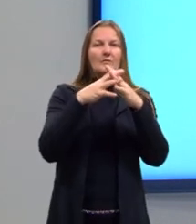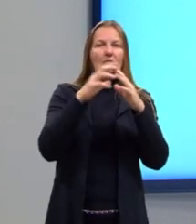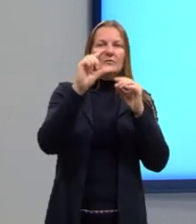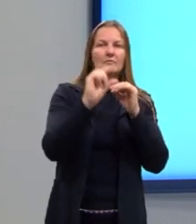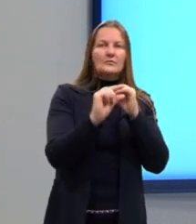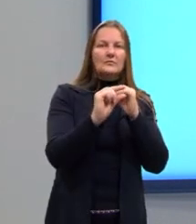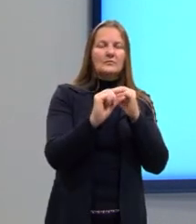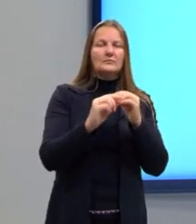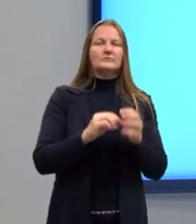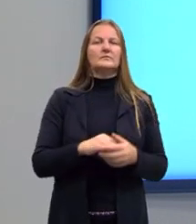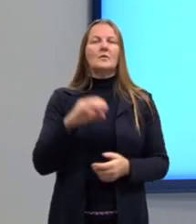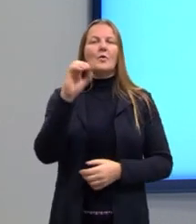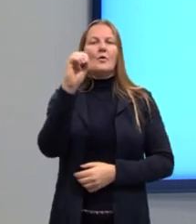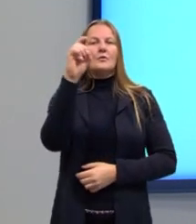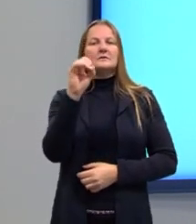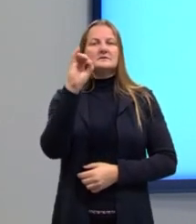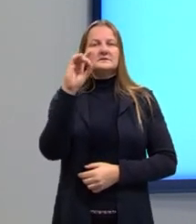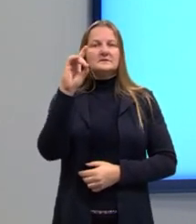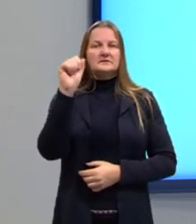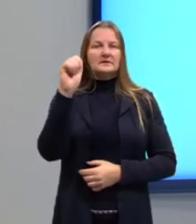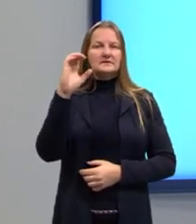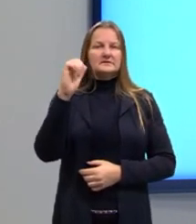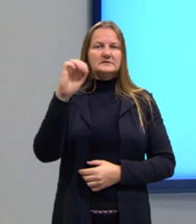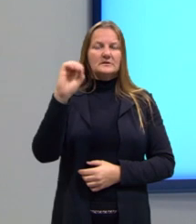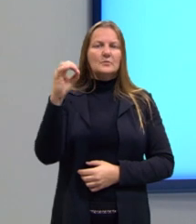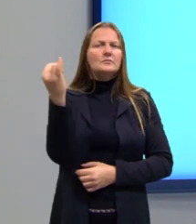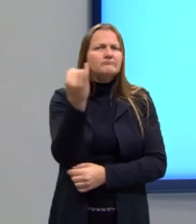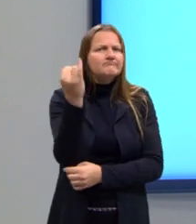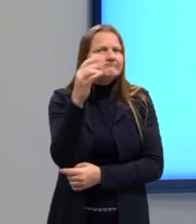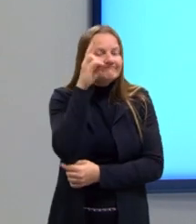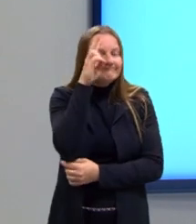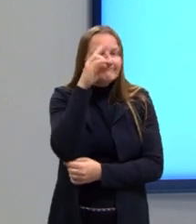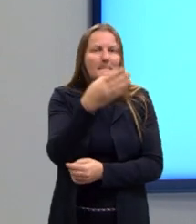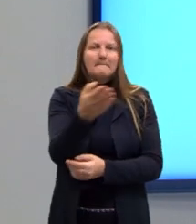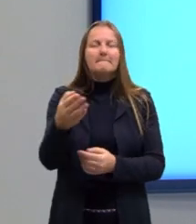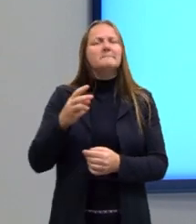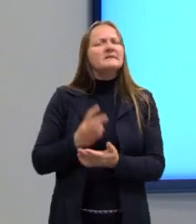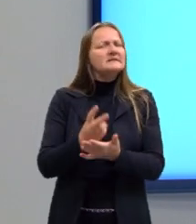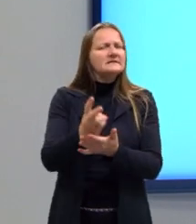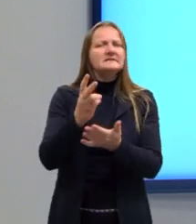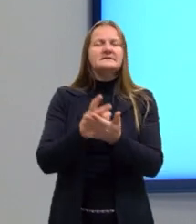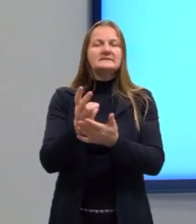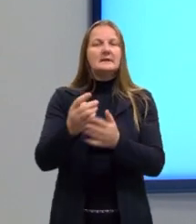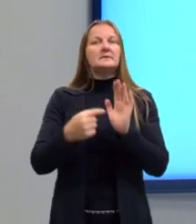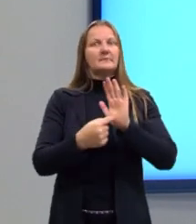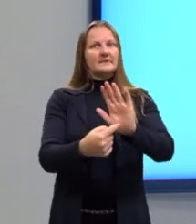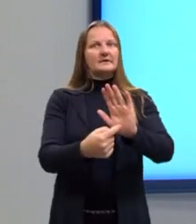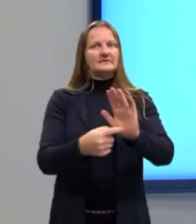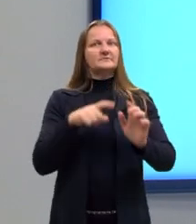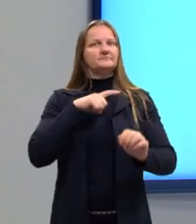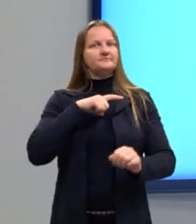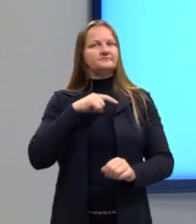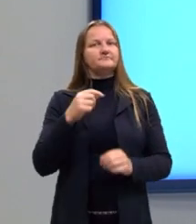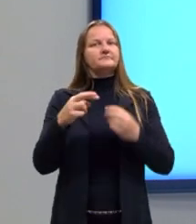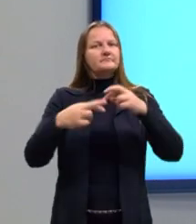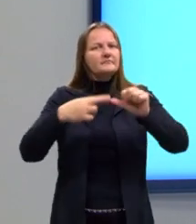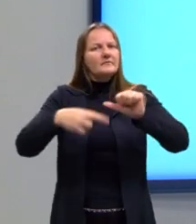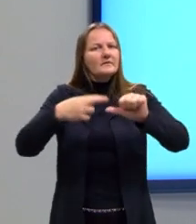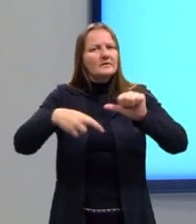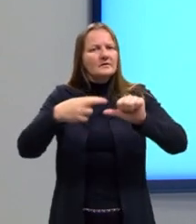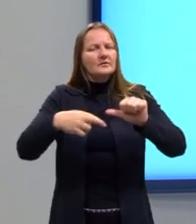diminuir o número de oxidação tá Porque é importante lembrar disso porque sempre aparece essas